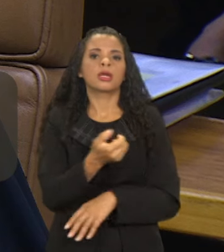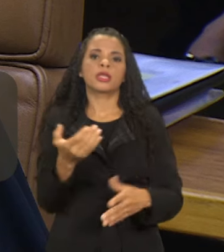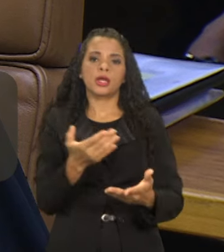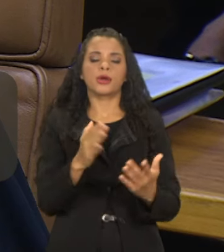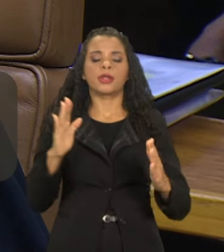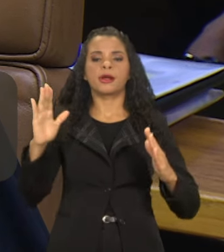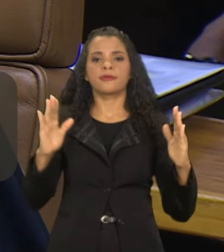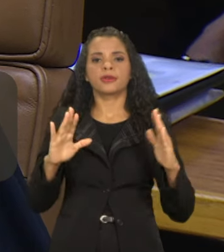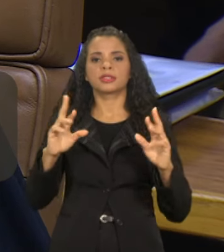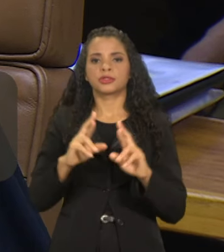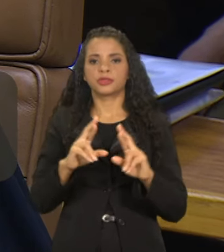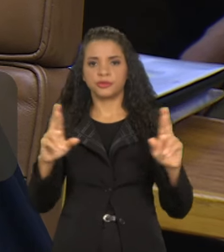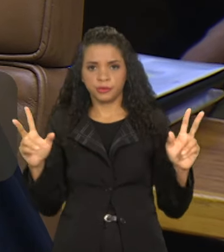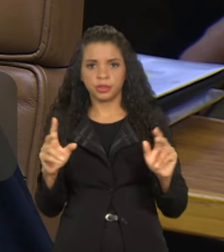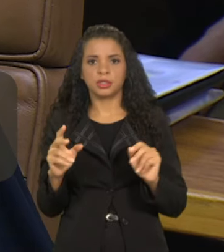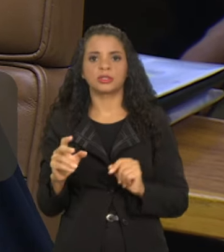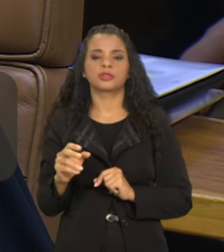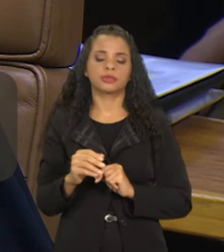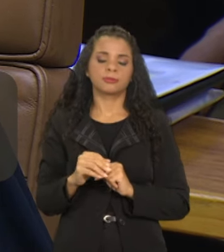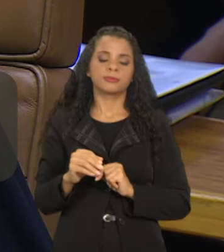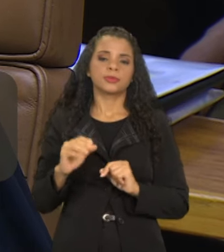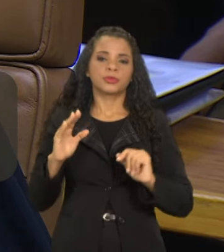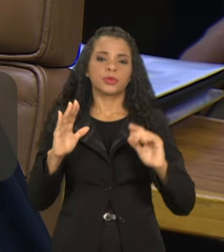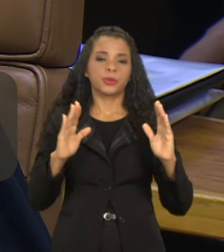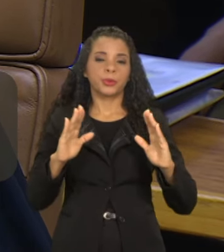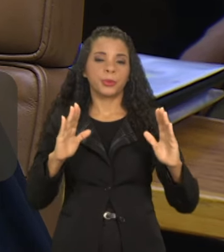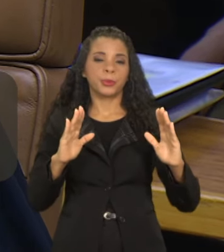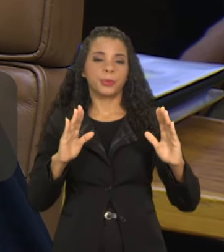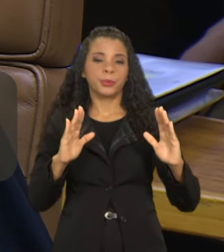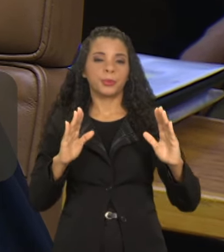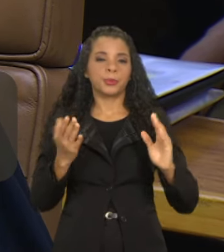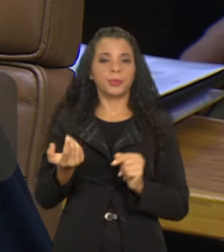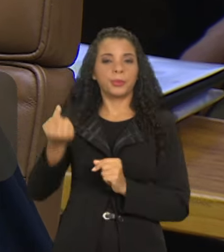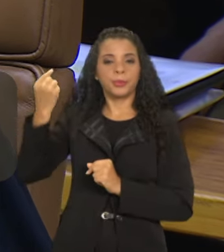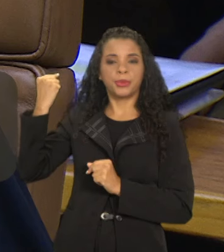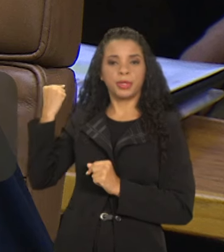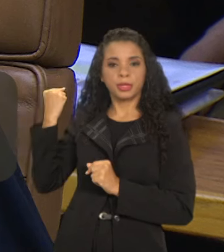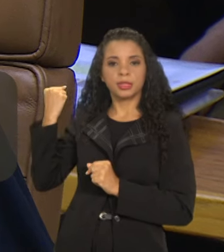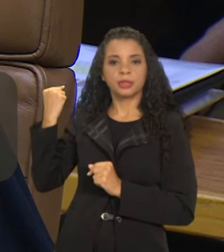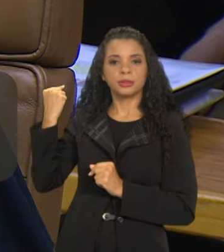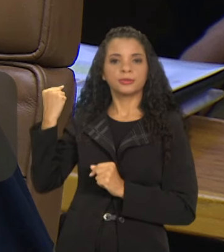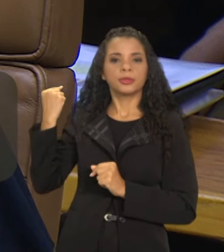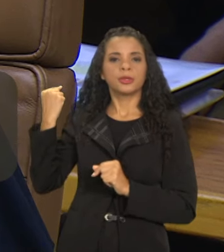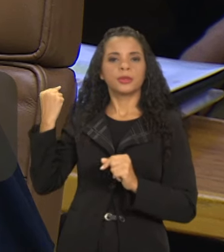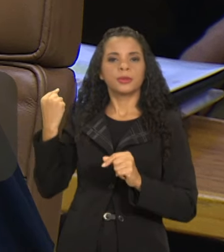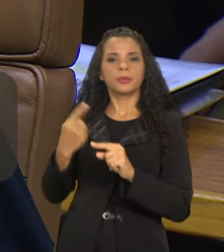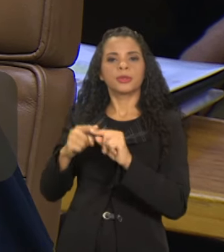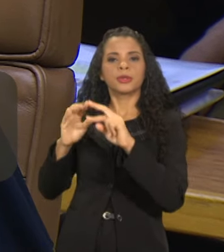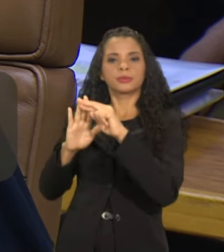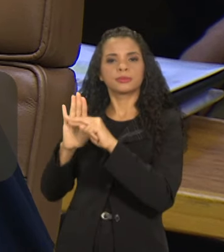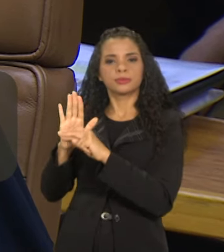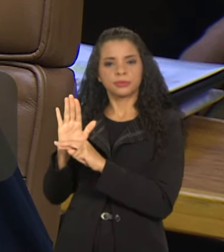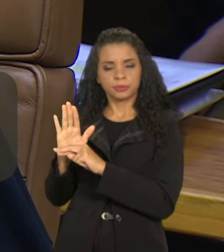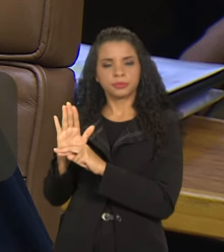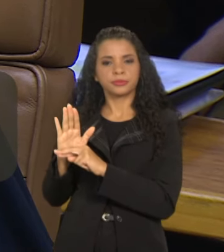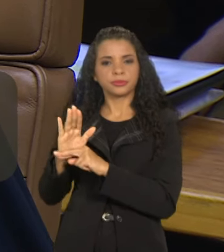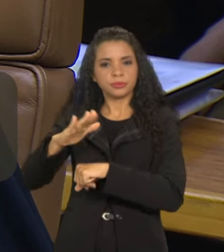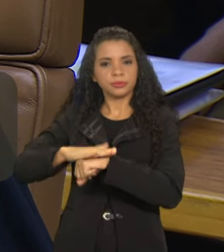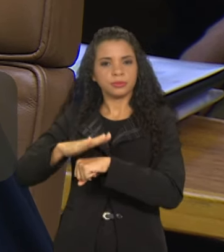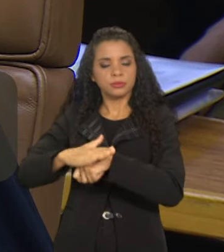resposta ao vírus do que estávamos quando muitos desses requisitos foram colocados em prática. Hoje